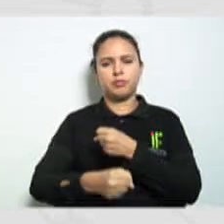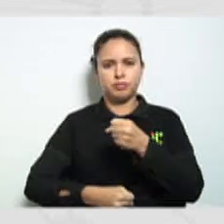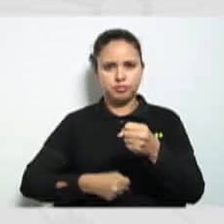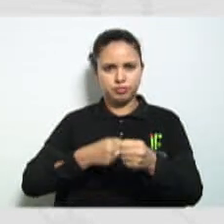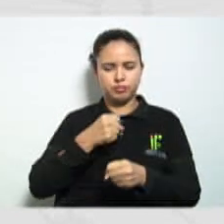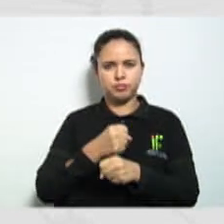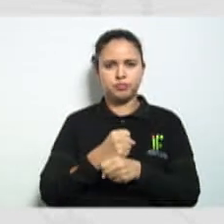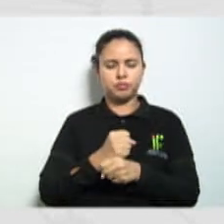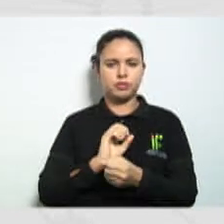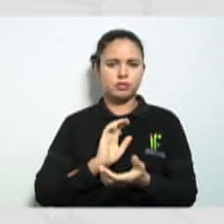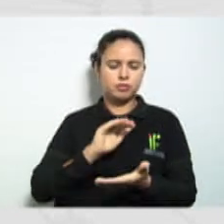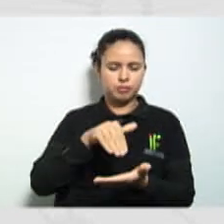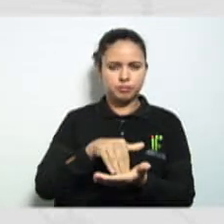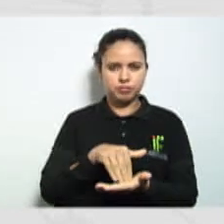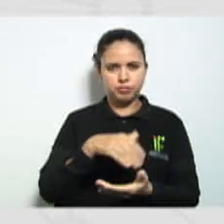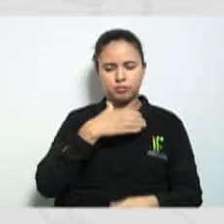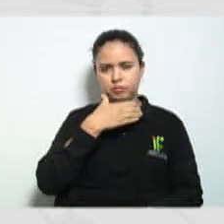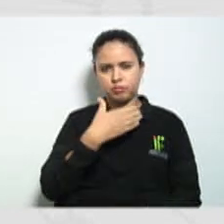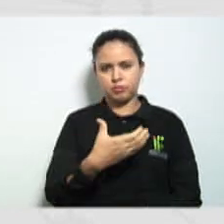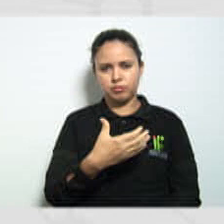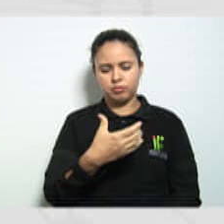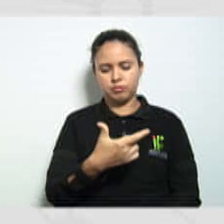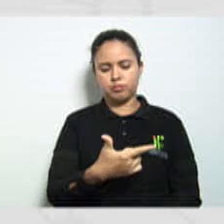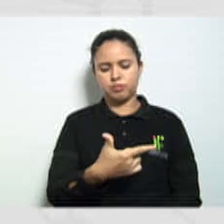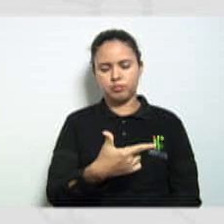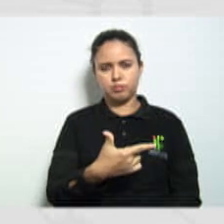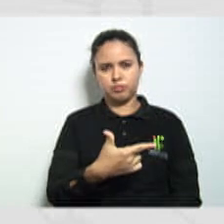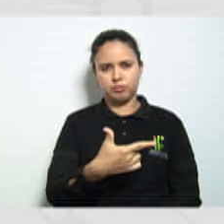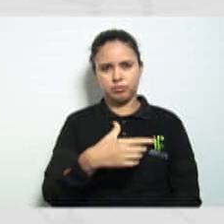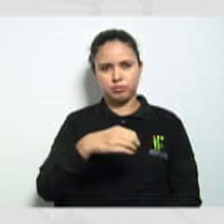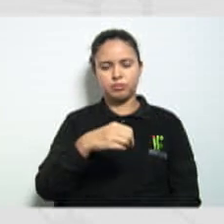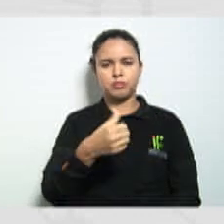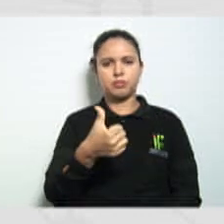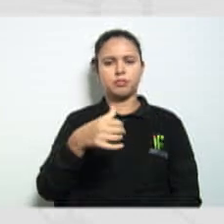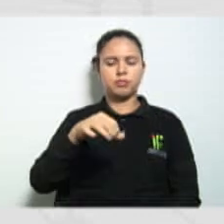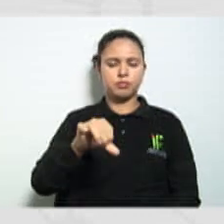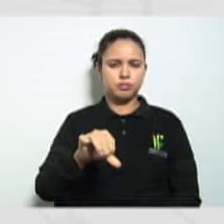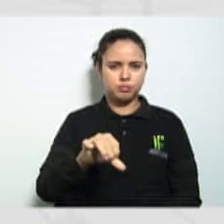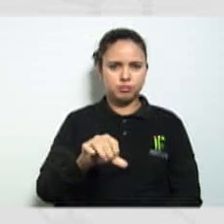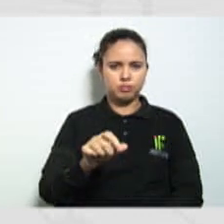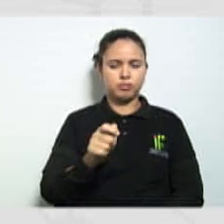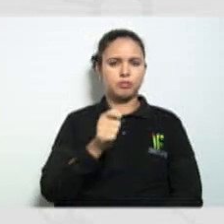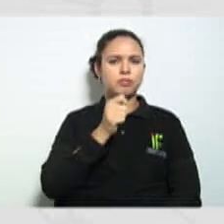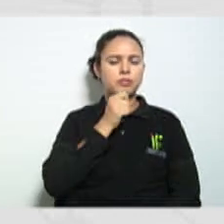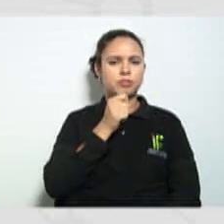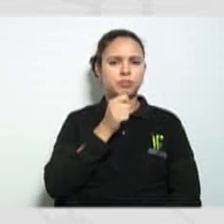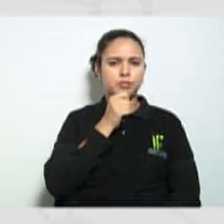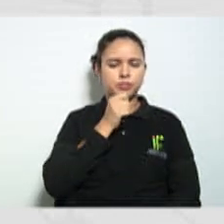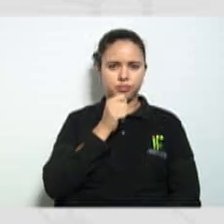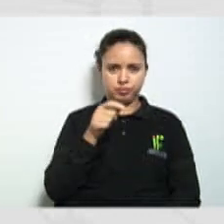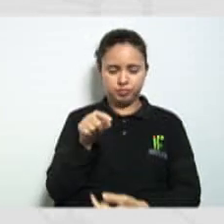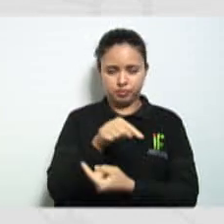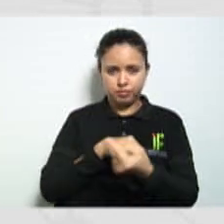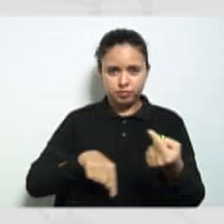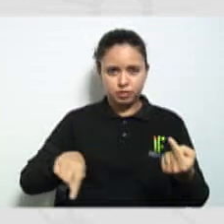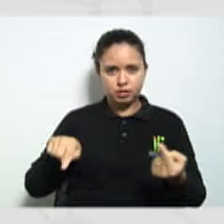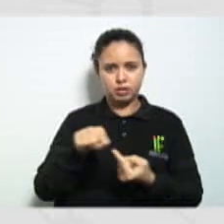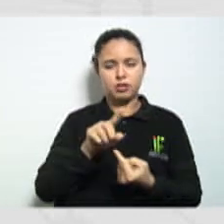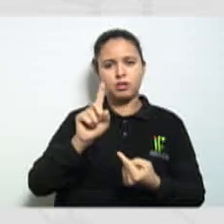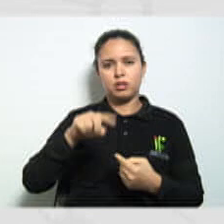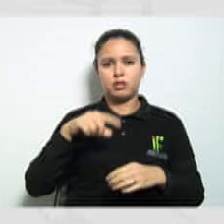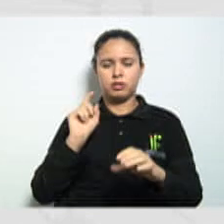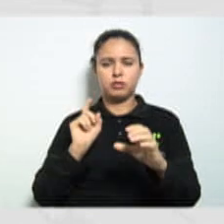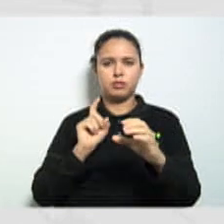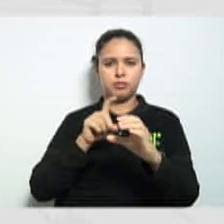dezembro de 2019. No não circulante, são aquelas